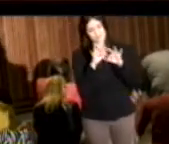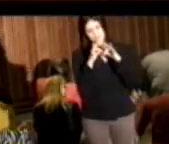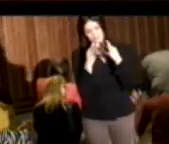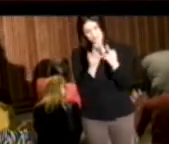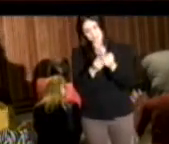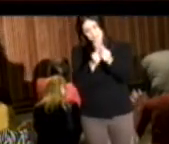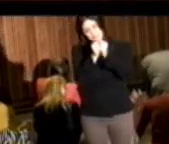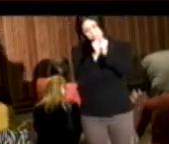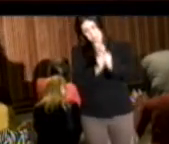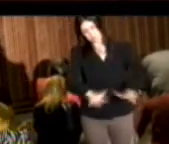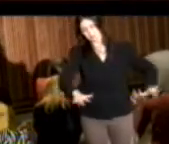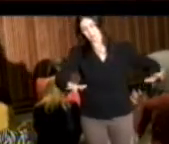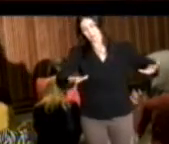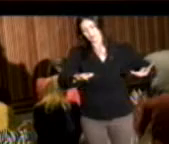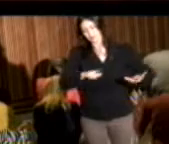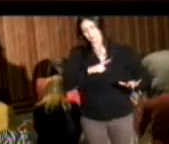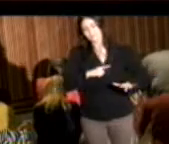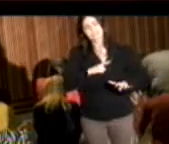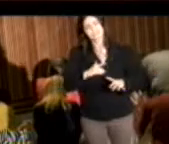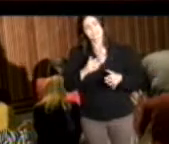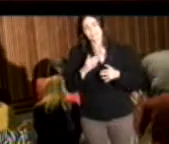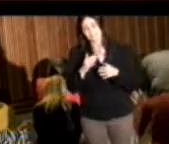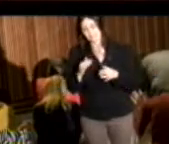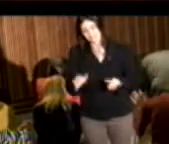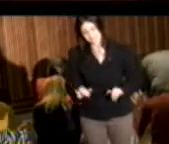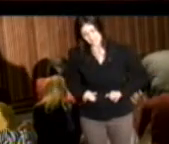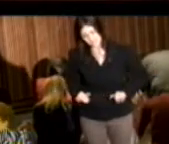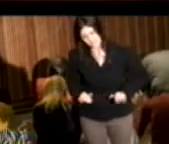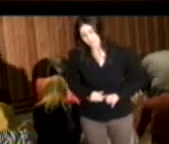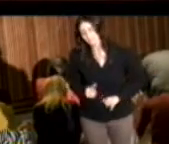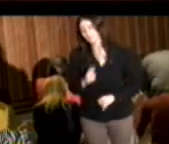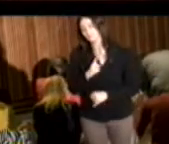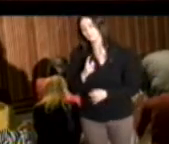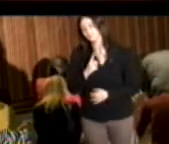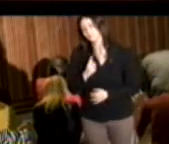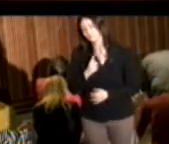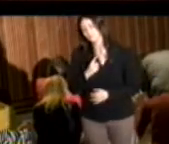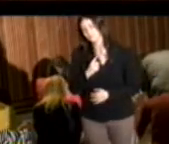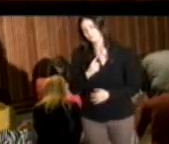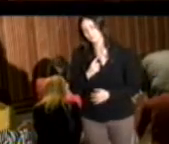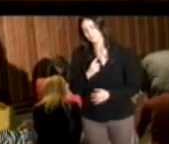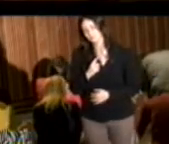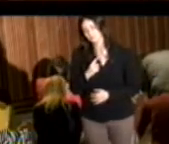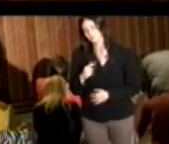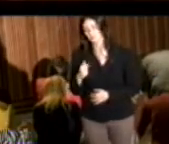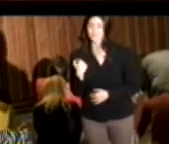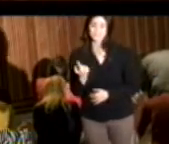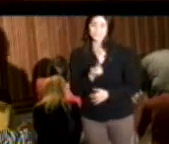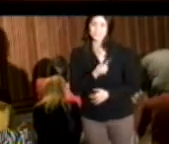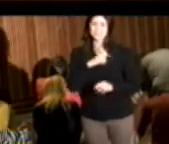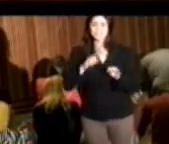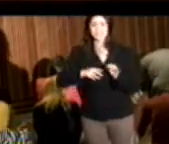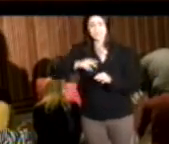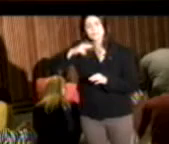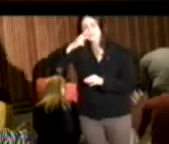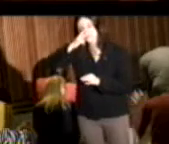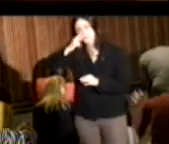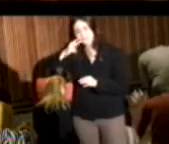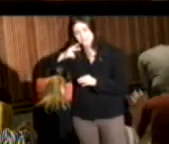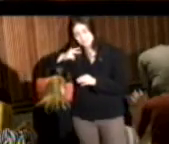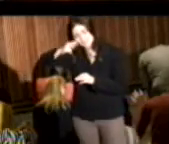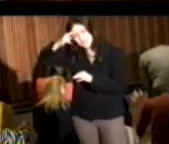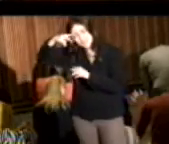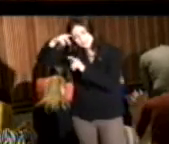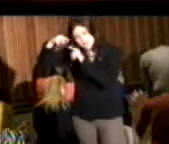tem marcas doídas, e a gente olha para aquelas cenas, elas voltam toda hora na cabeça, a gente